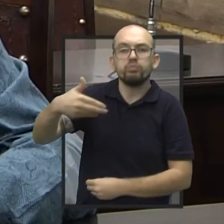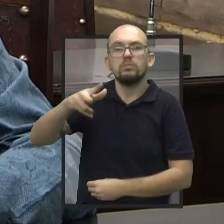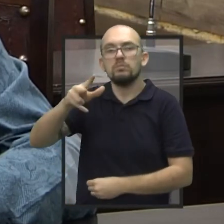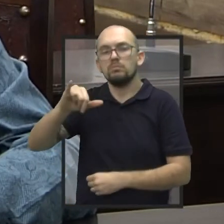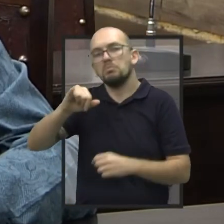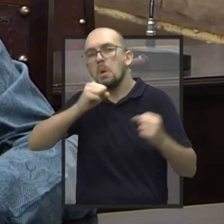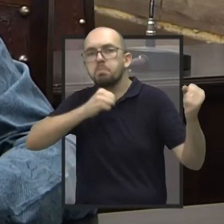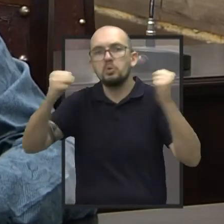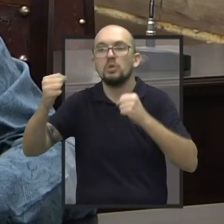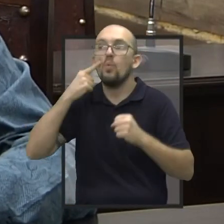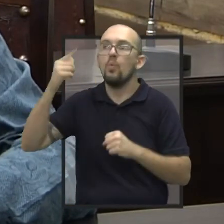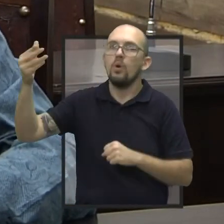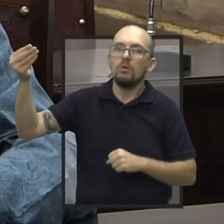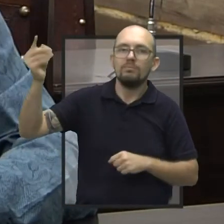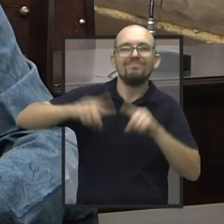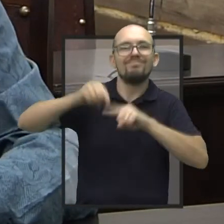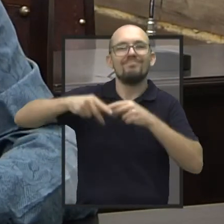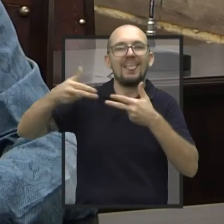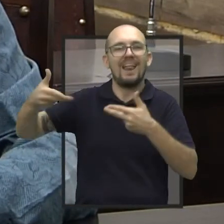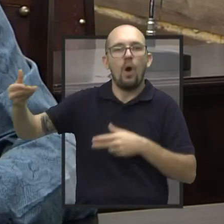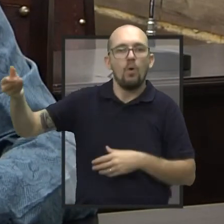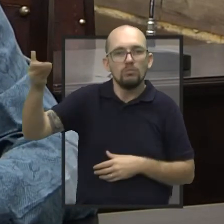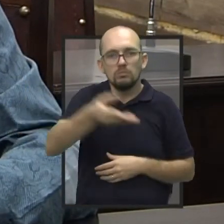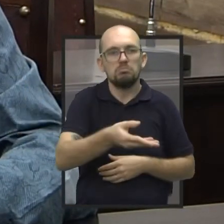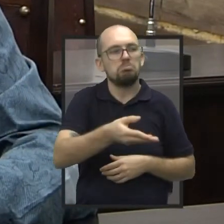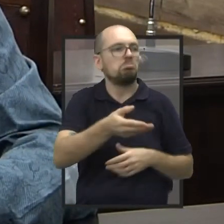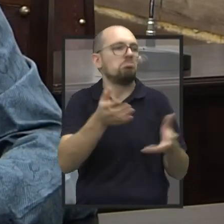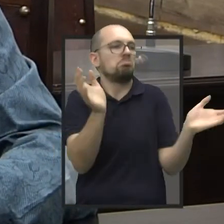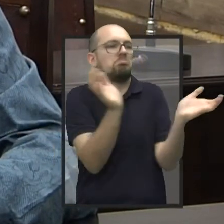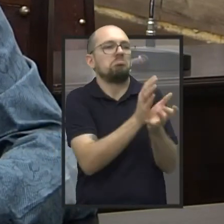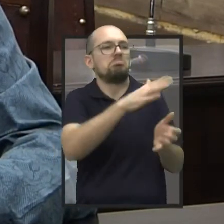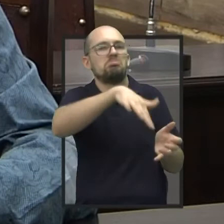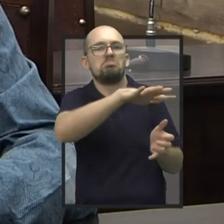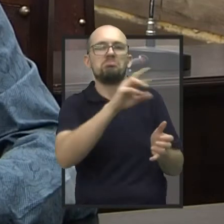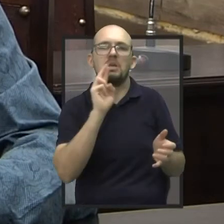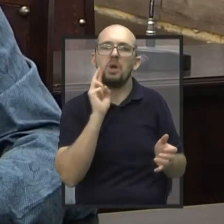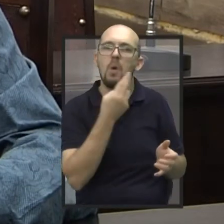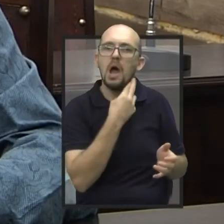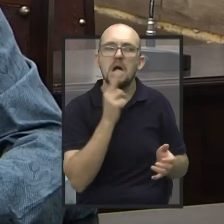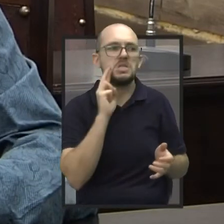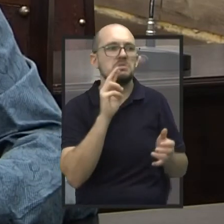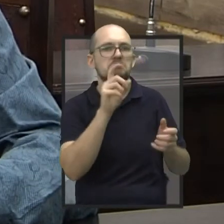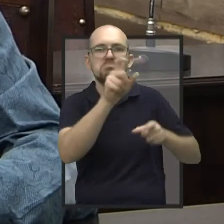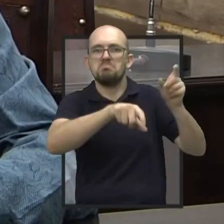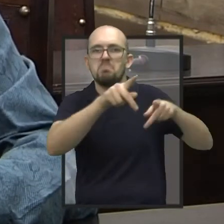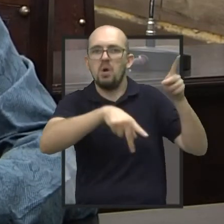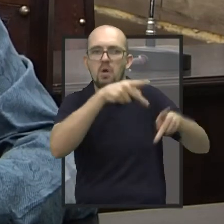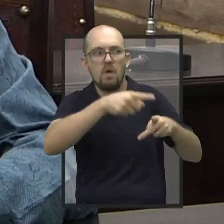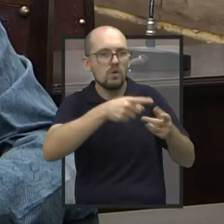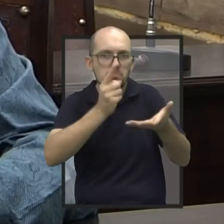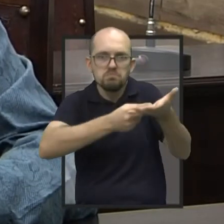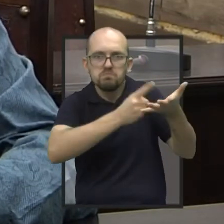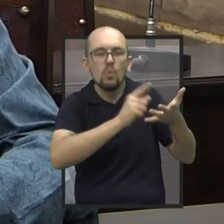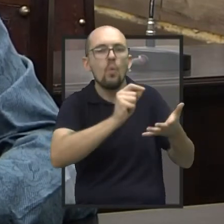estar arrumando o material que o pessoal do bairro, os restaurantes, o pessoal se comprometem